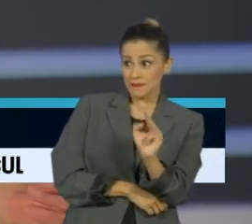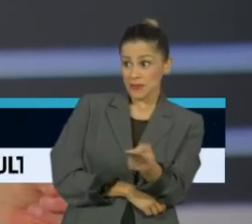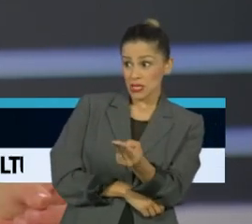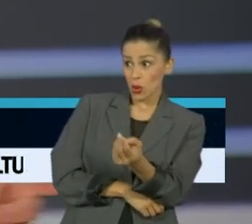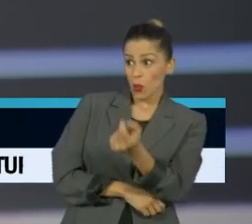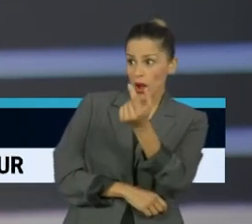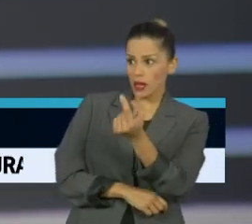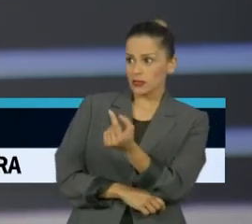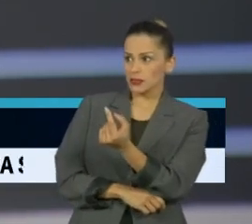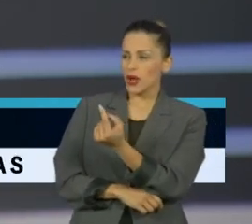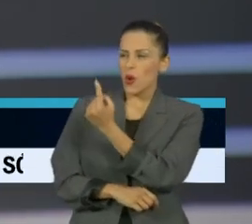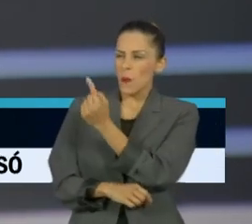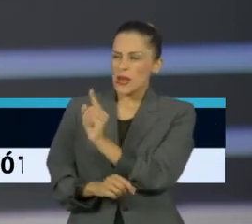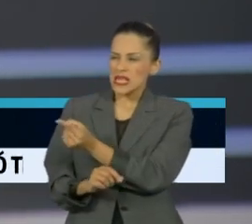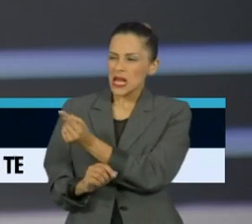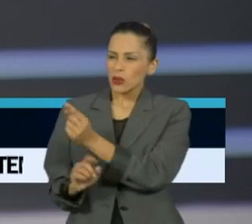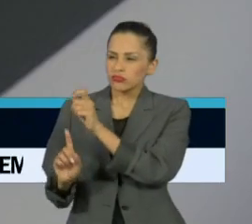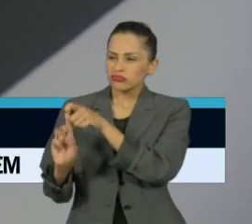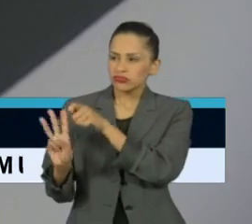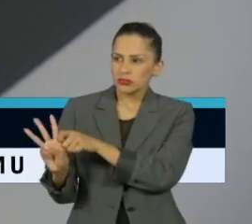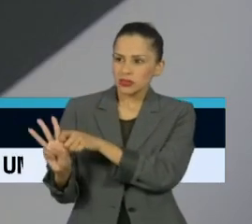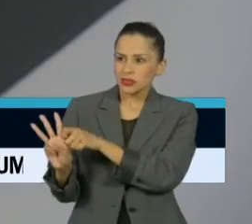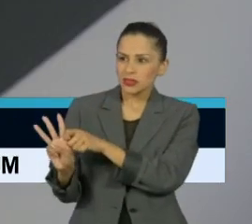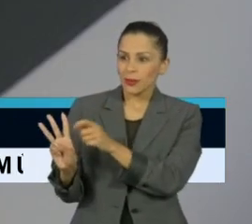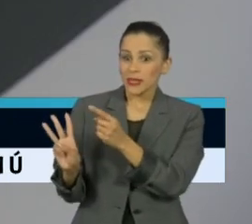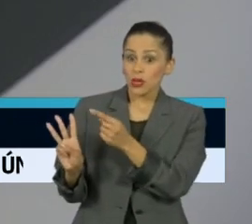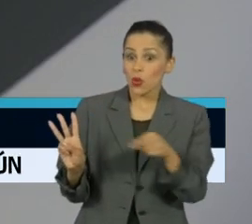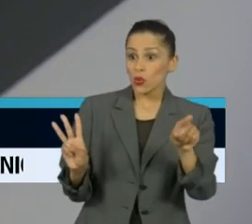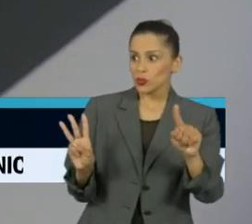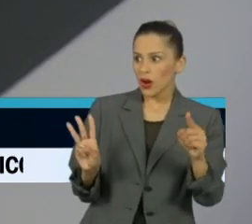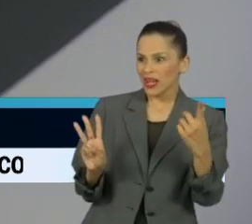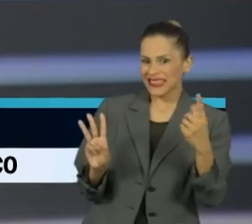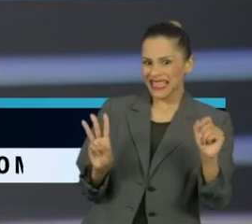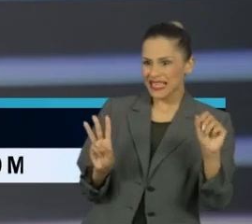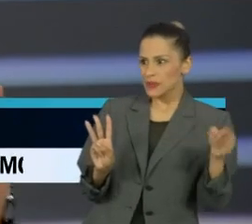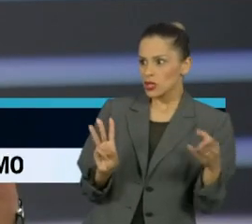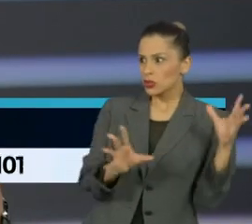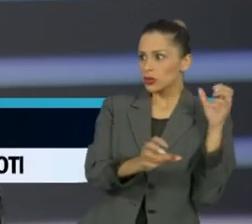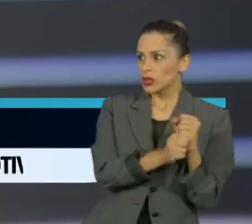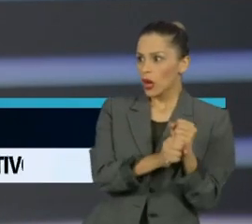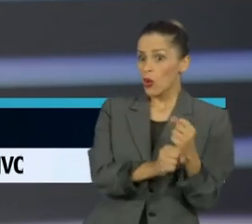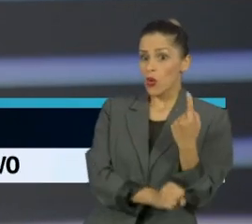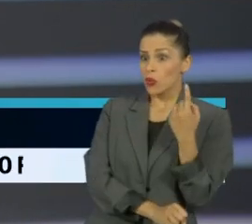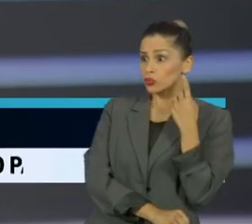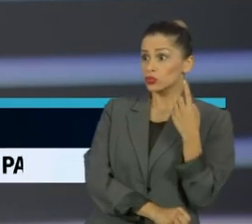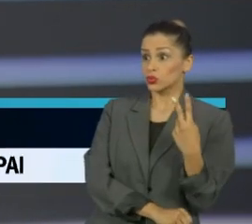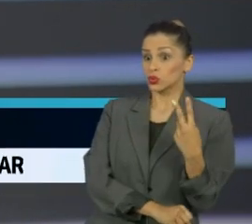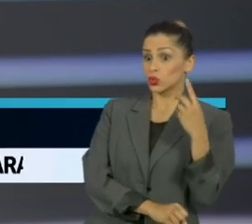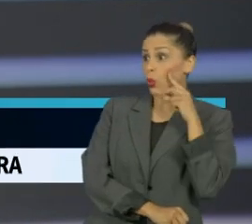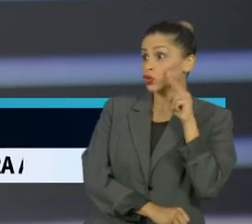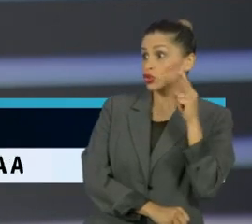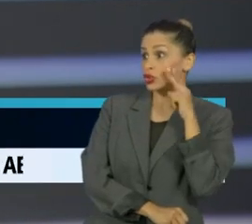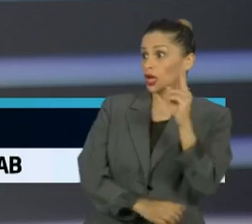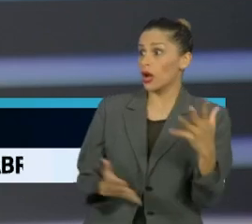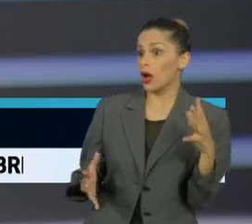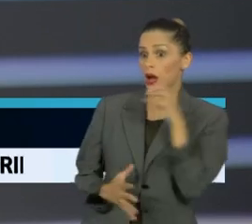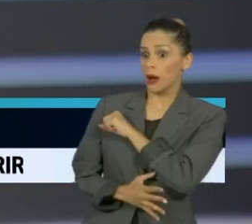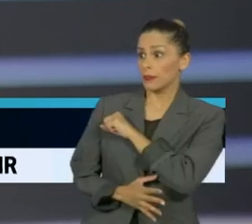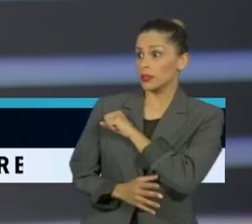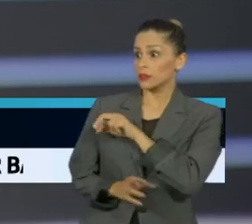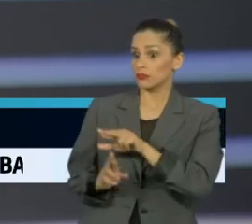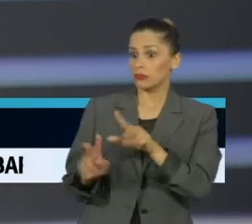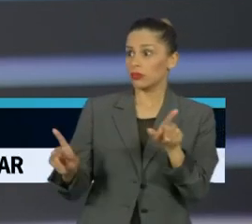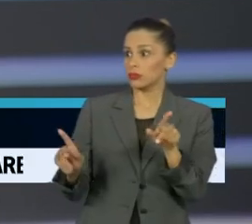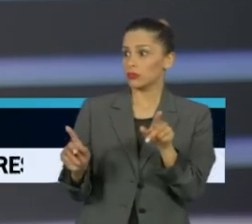o último milhão demorou oito dias então a velocidade é totalmente não